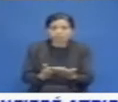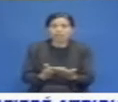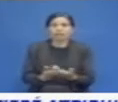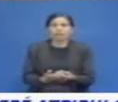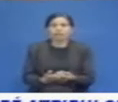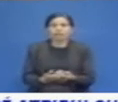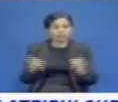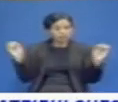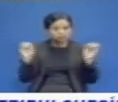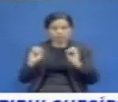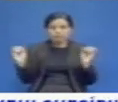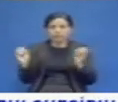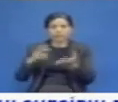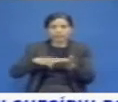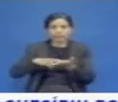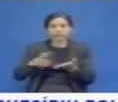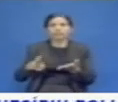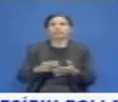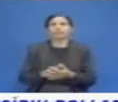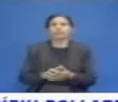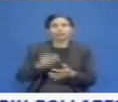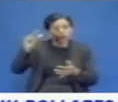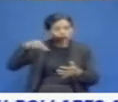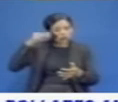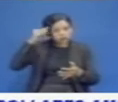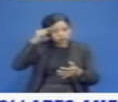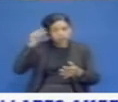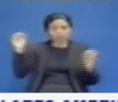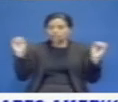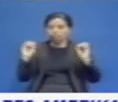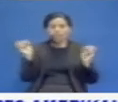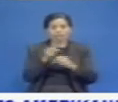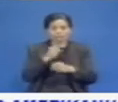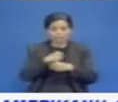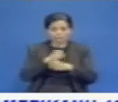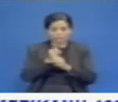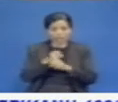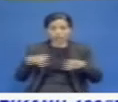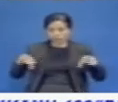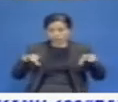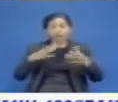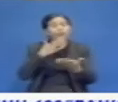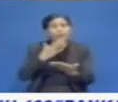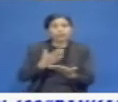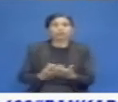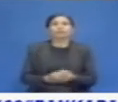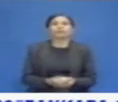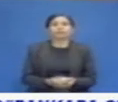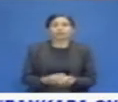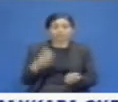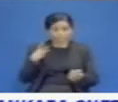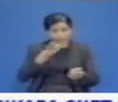lá ia resistir. Governos anteriores, se não é lá o serviço da Nia. Então, e tenha bens